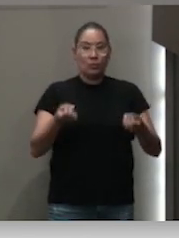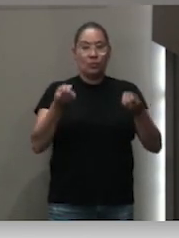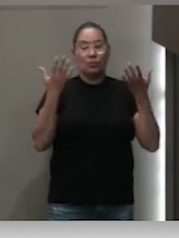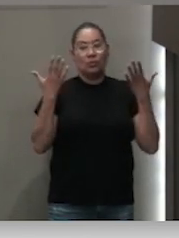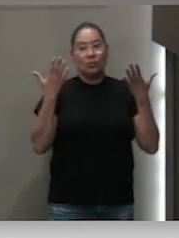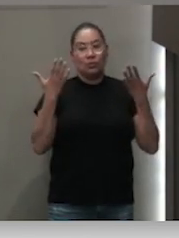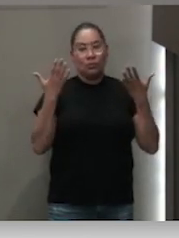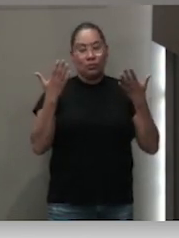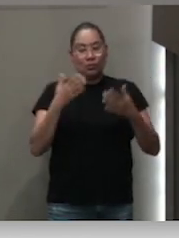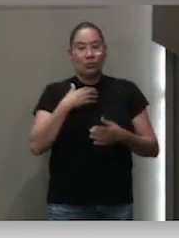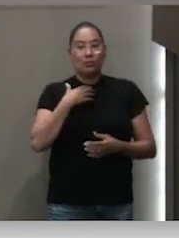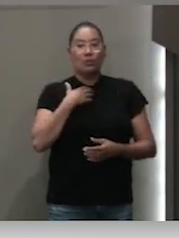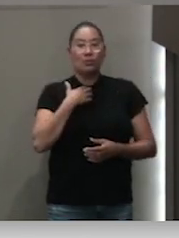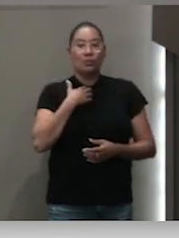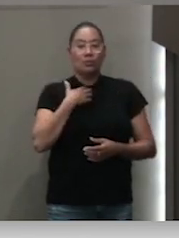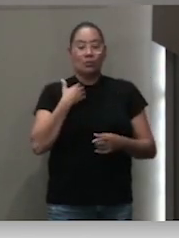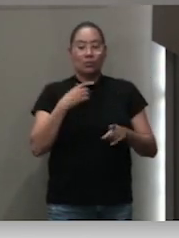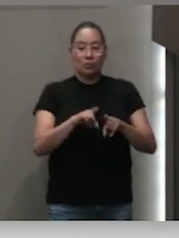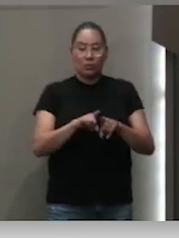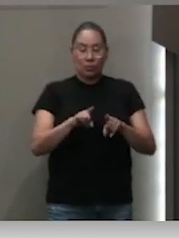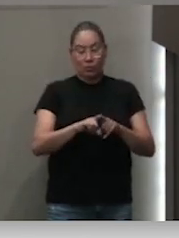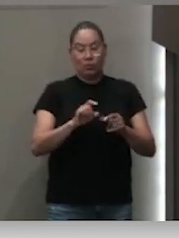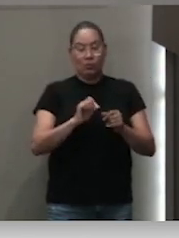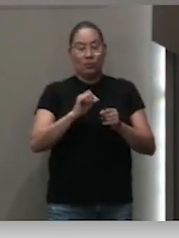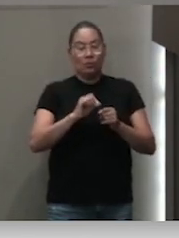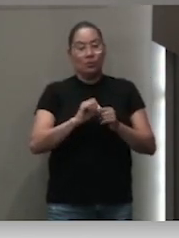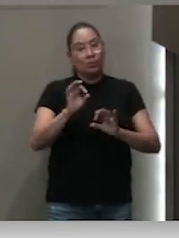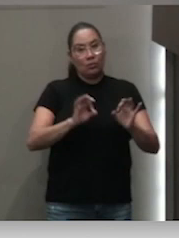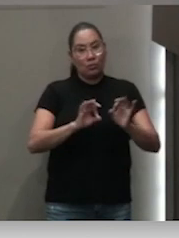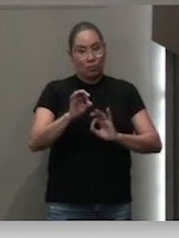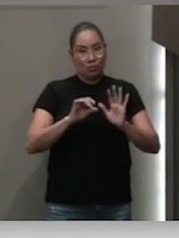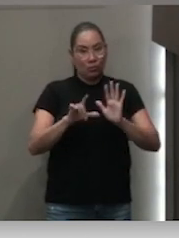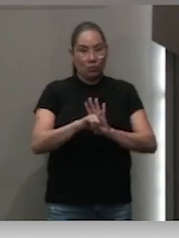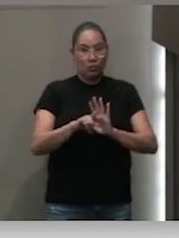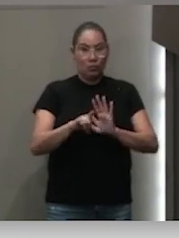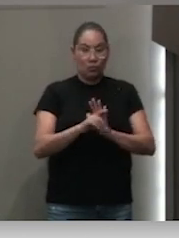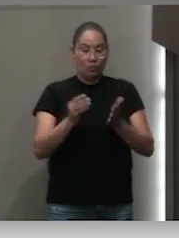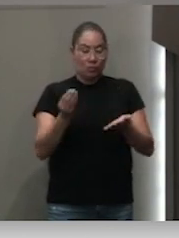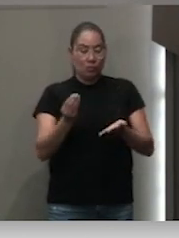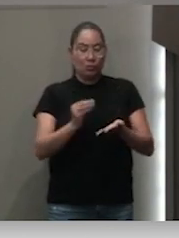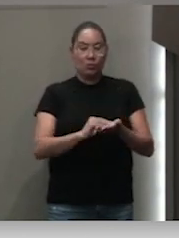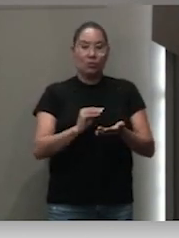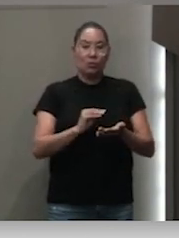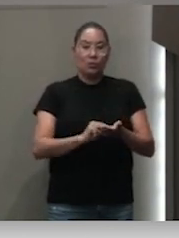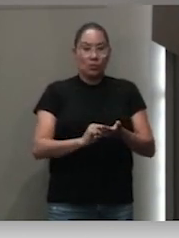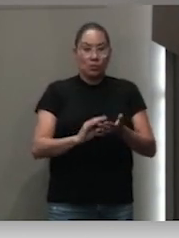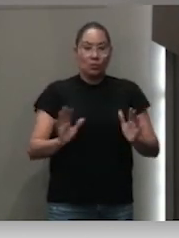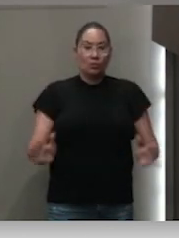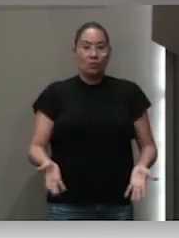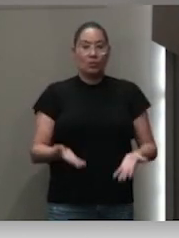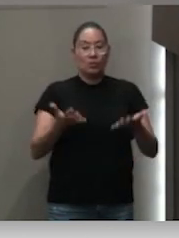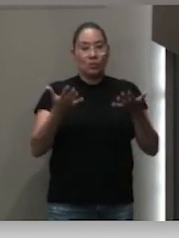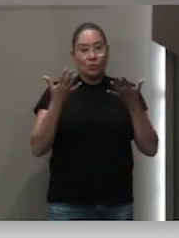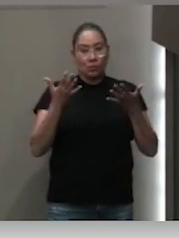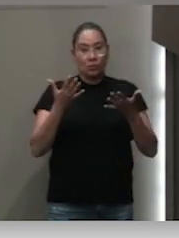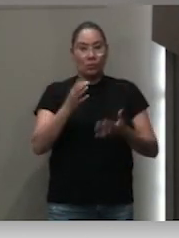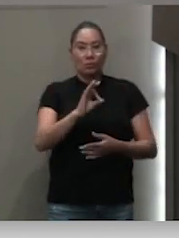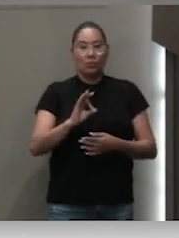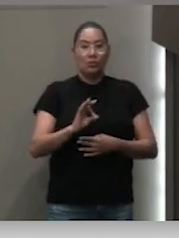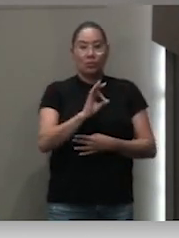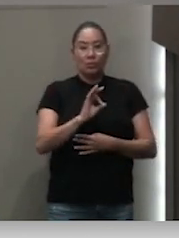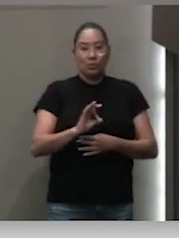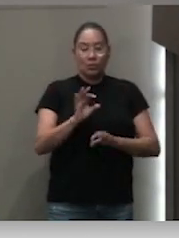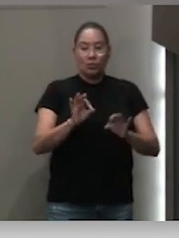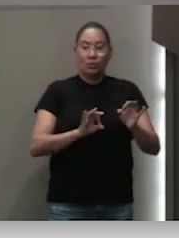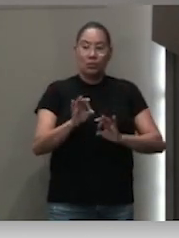de São Miguel também fui relator do projeto de lei que colocou incentivo fiscal para projetos culturais